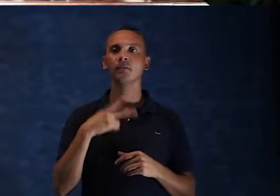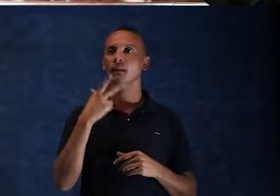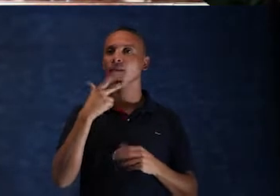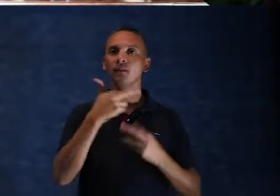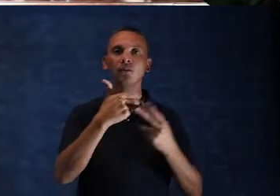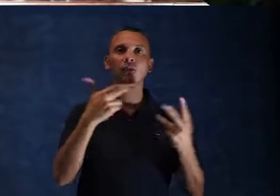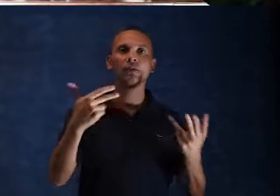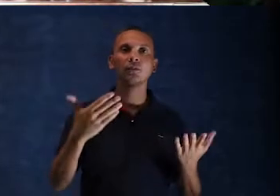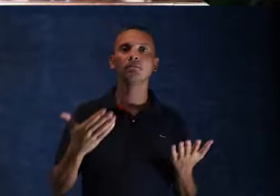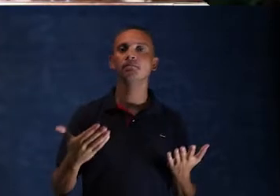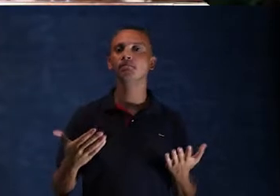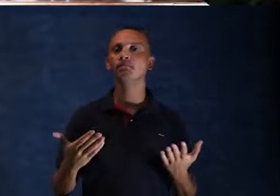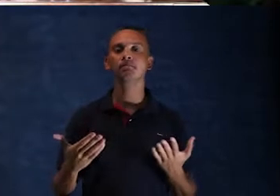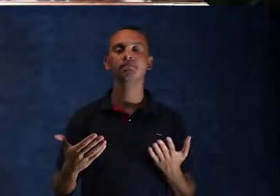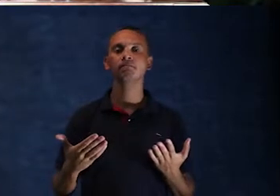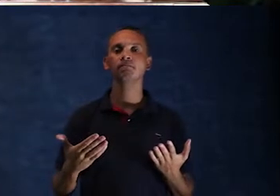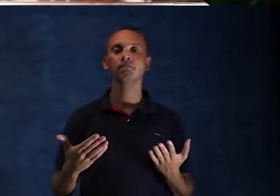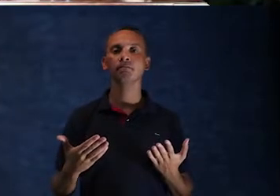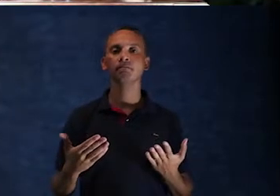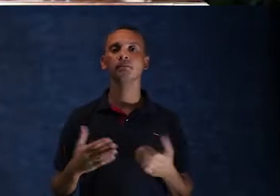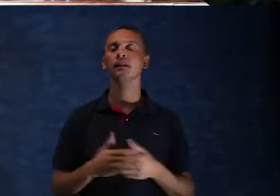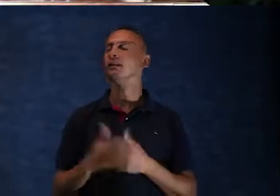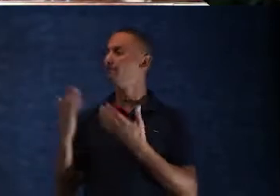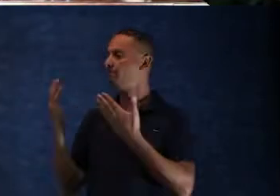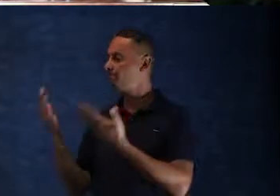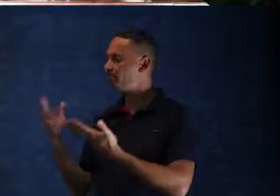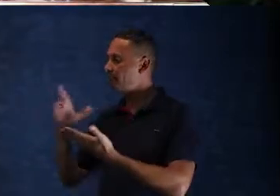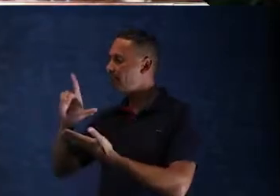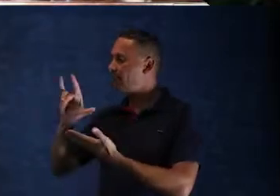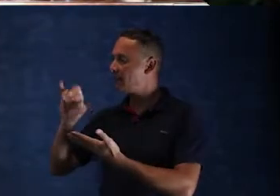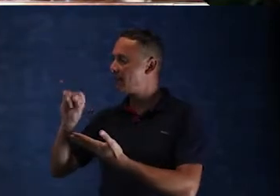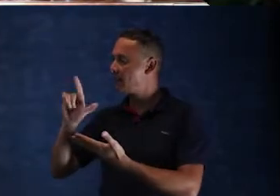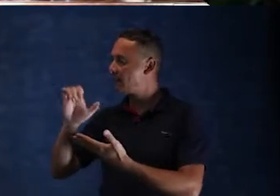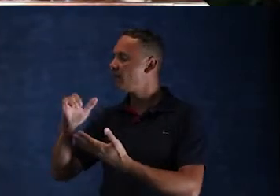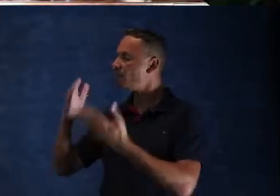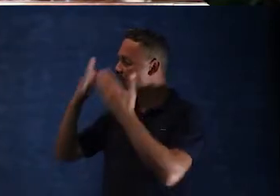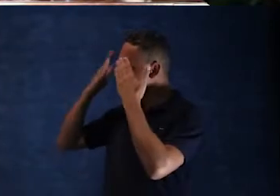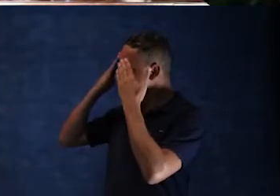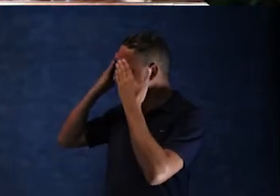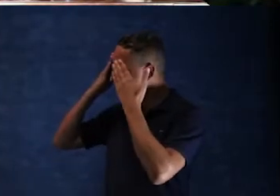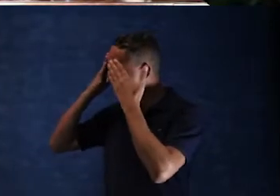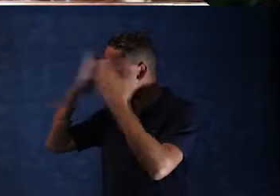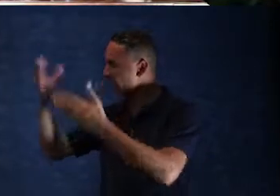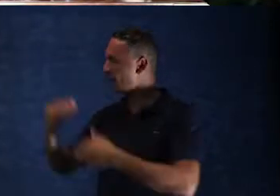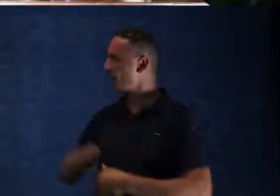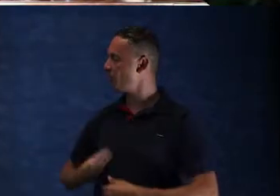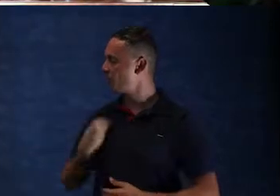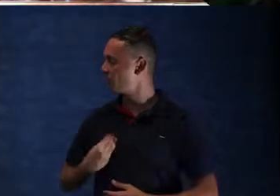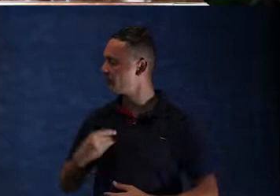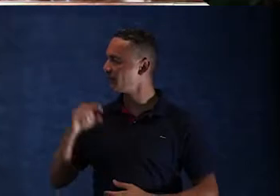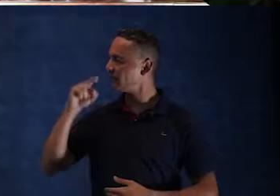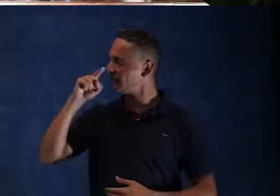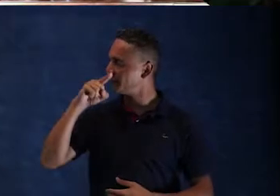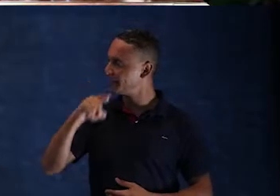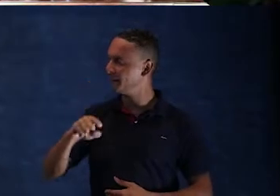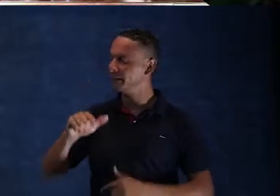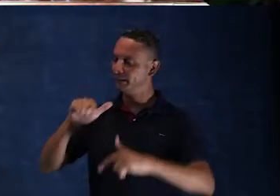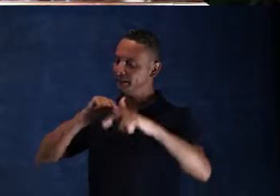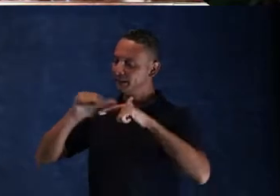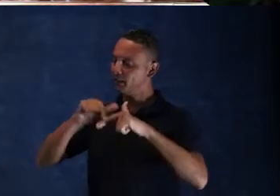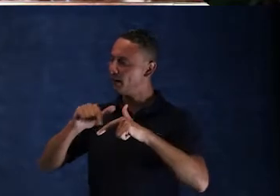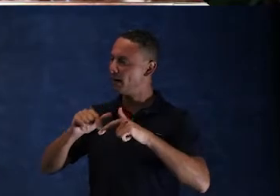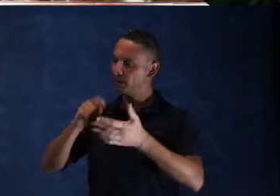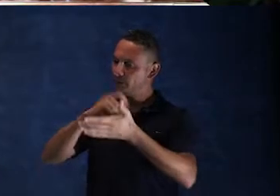Comentários? Se não, terminamos. É isso. Lisli, mais uma vez, muito obrigado pela sua presença, pelo seu belo